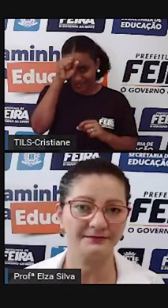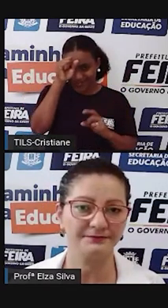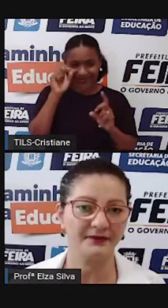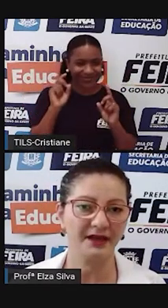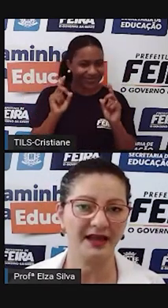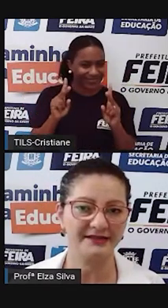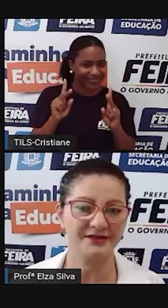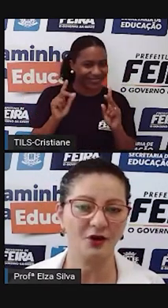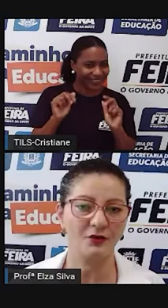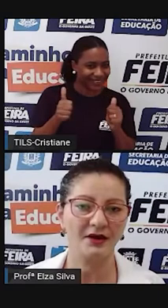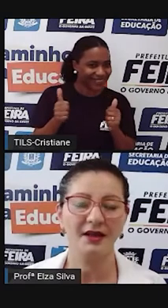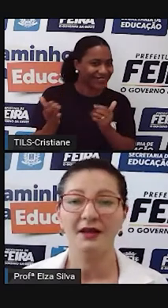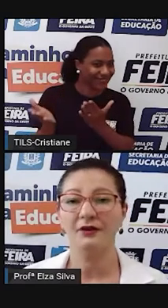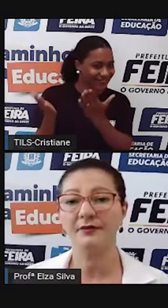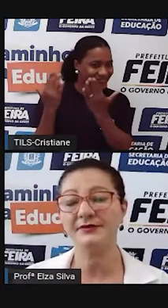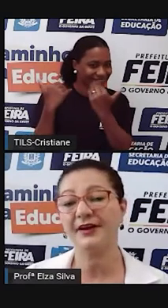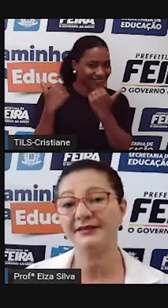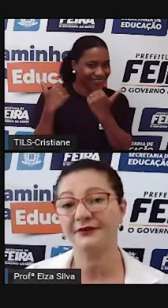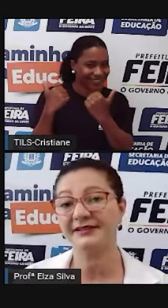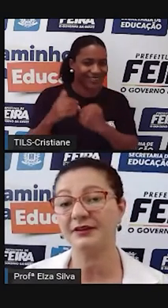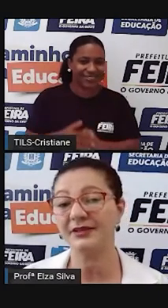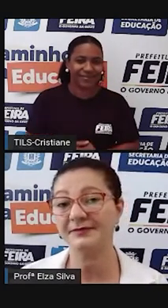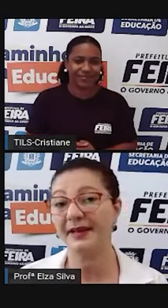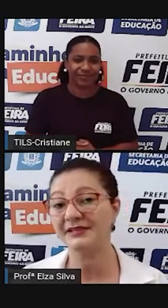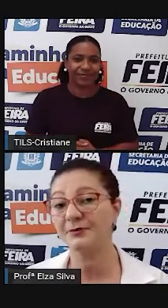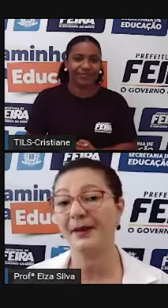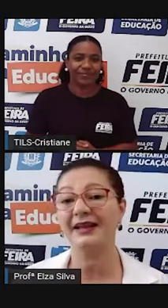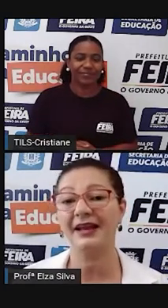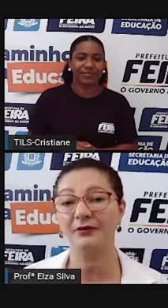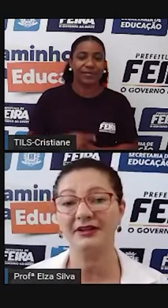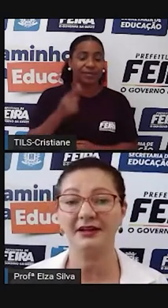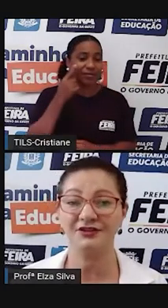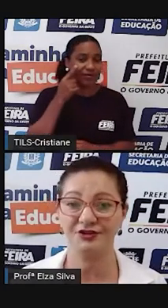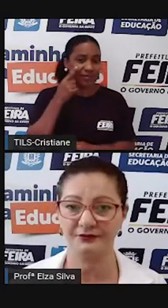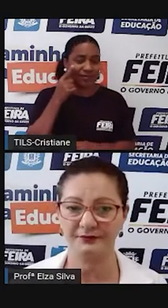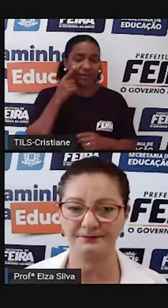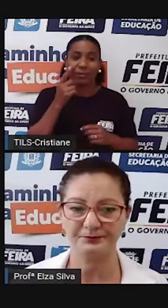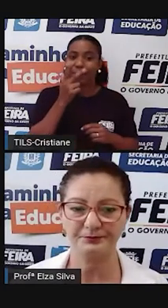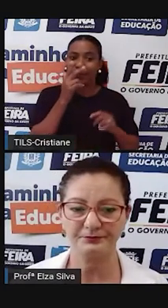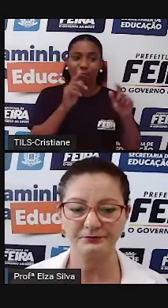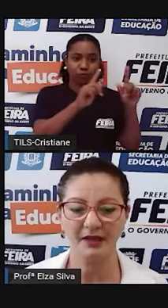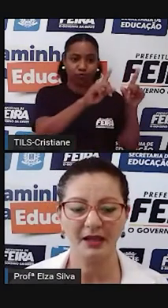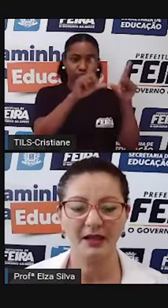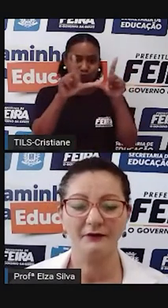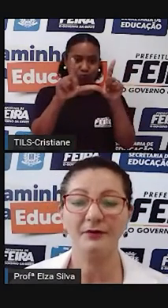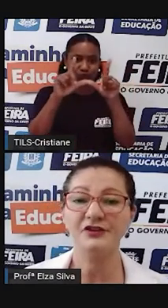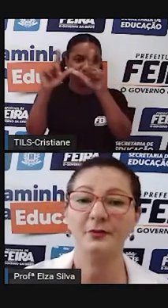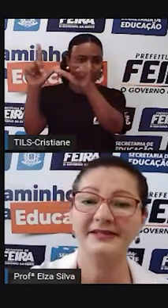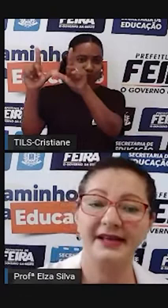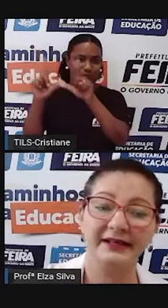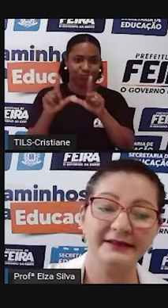Ok? Let's go. Então, vamos fazer uma espécie de painel interativo. Vamos começar,